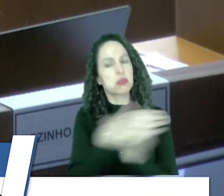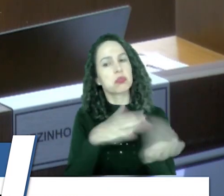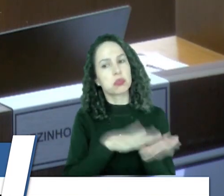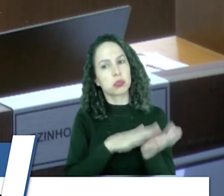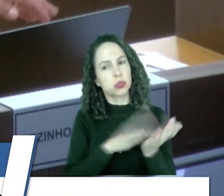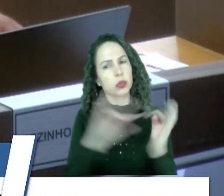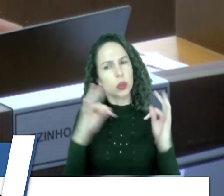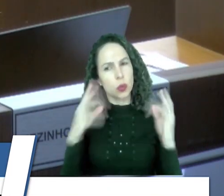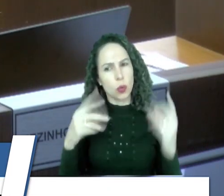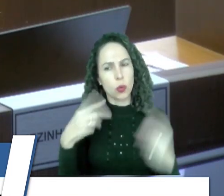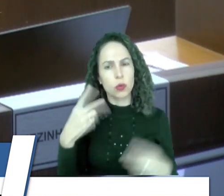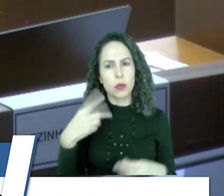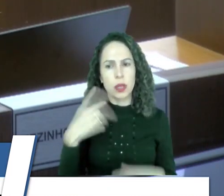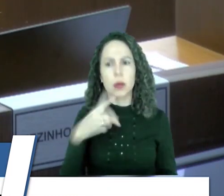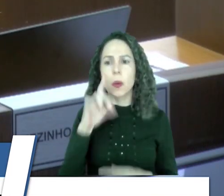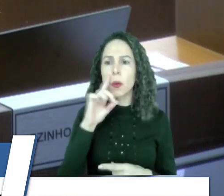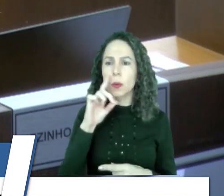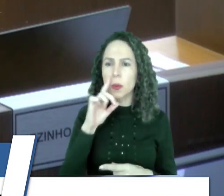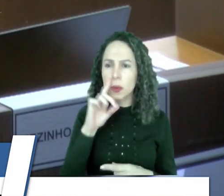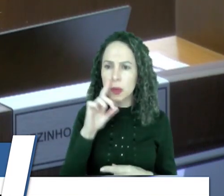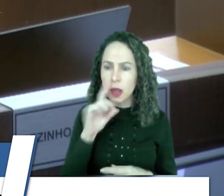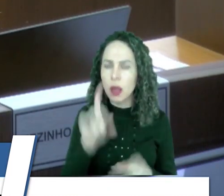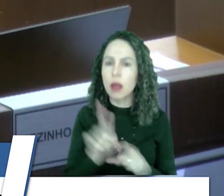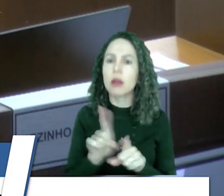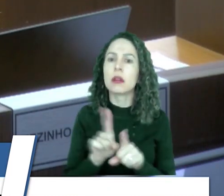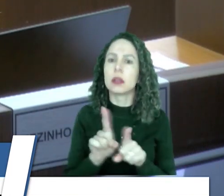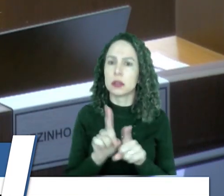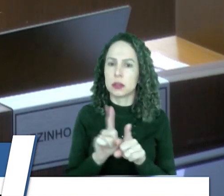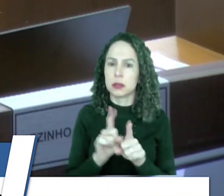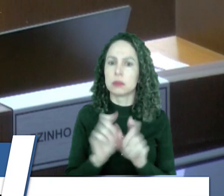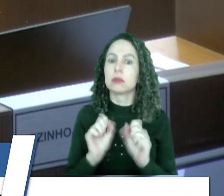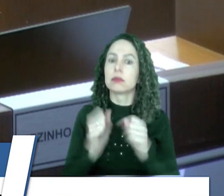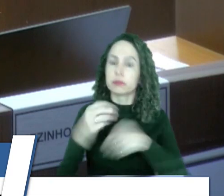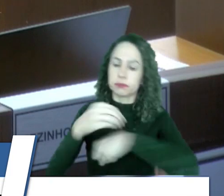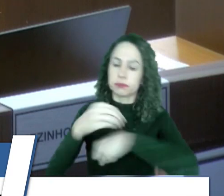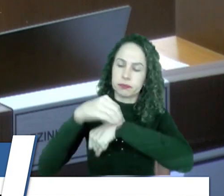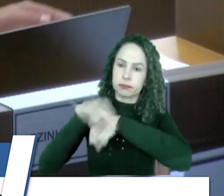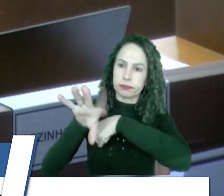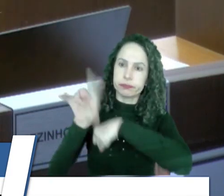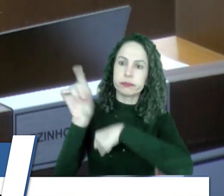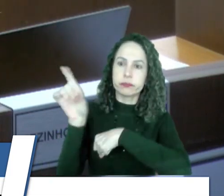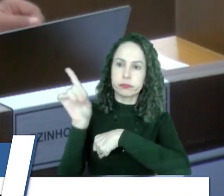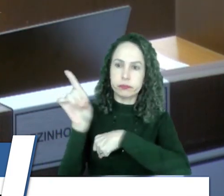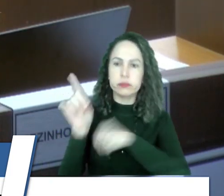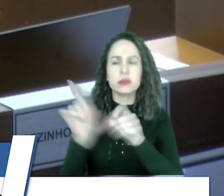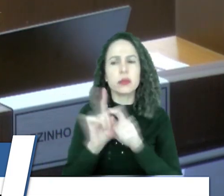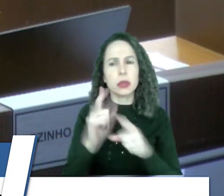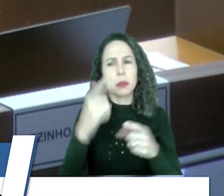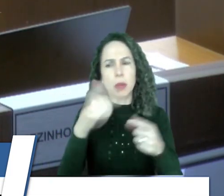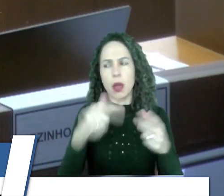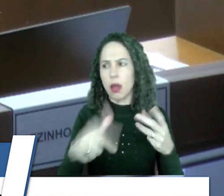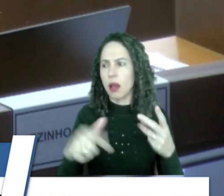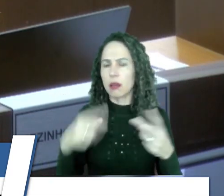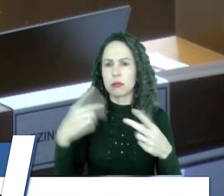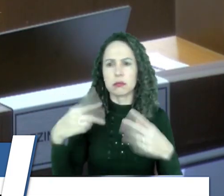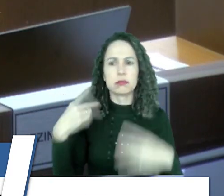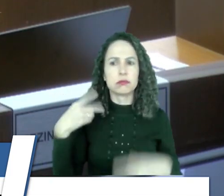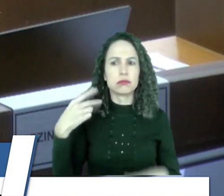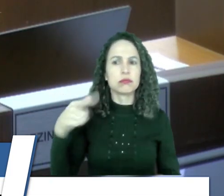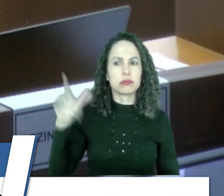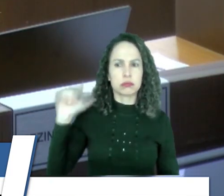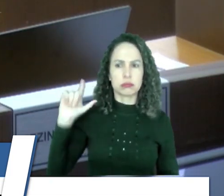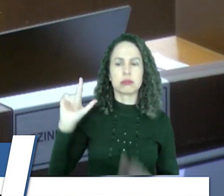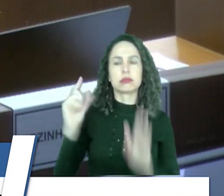o Donizete, que também tem indicação de lá, né? E deve ter outros vereadores anterior também que fez,